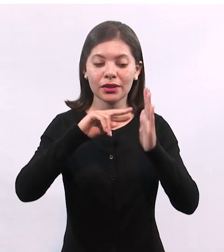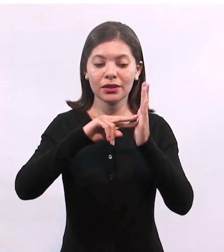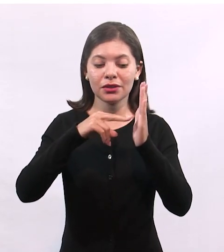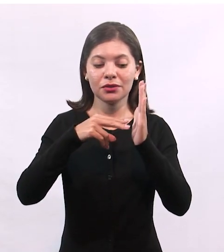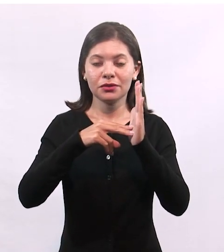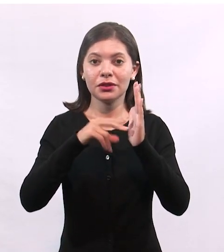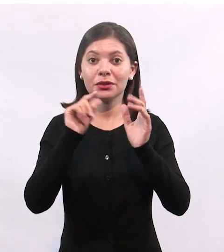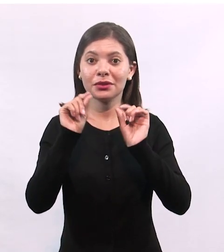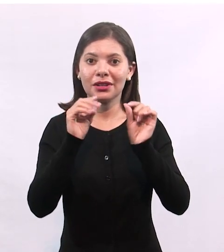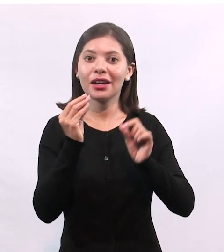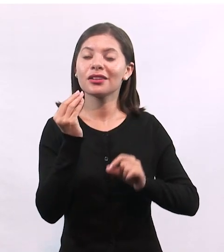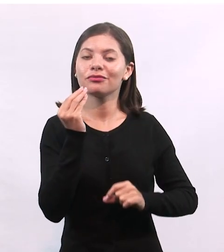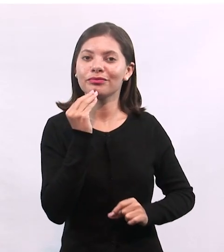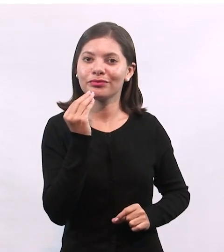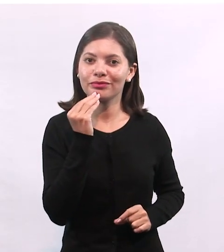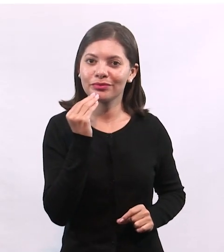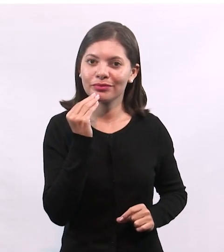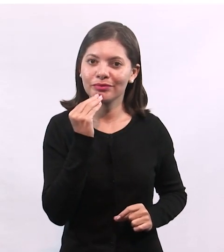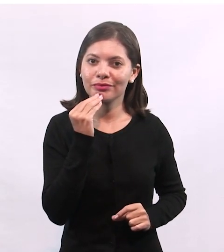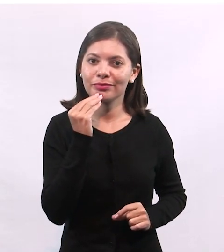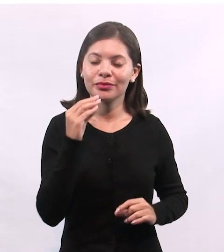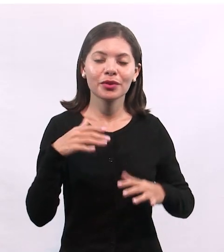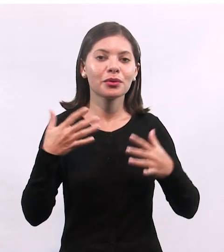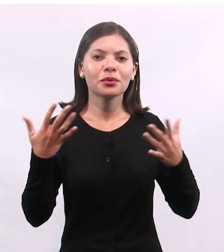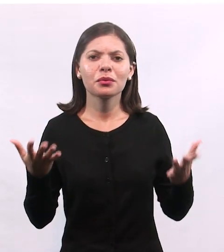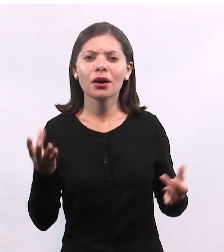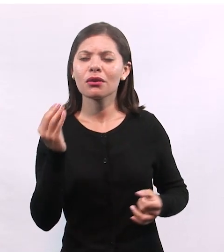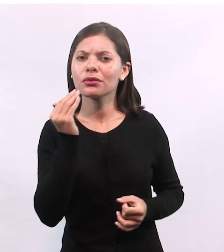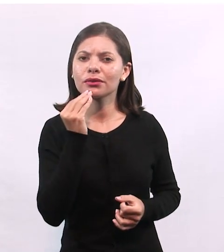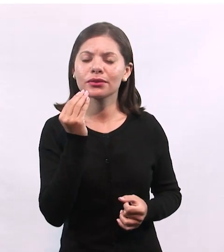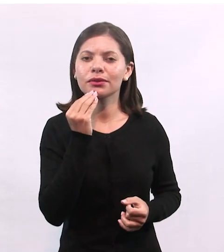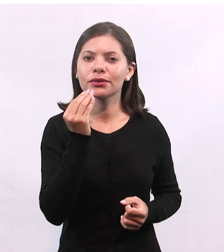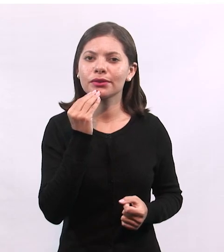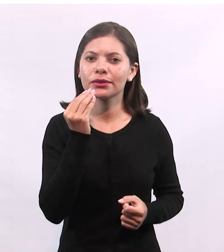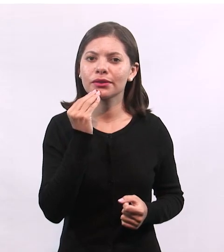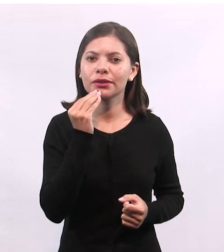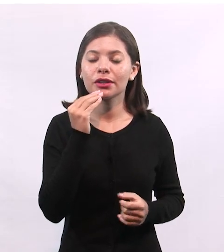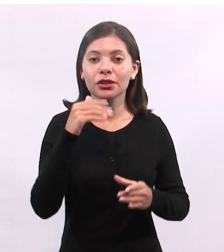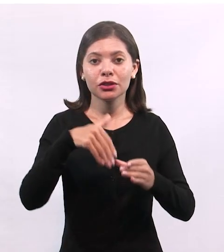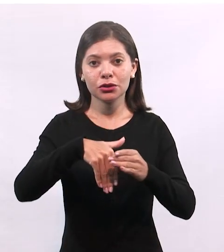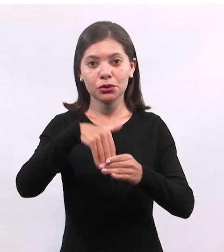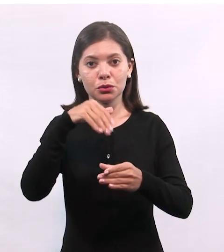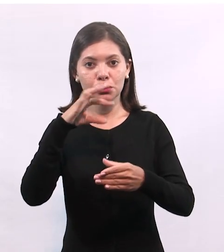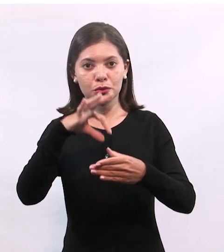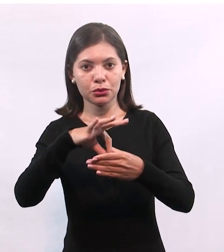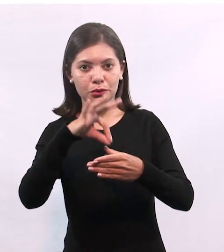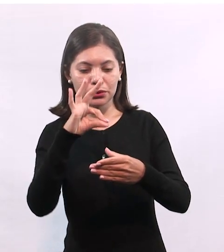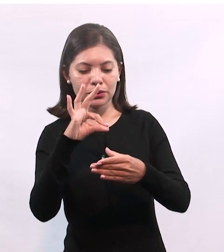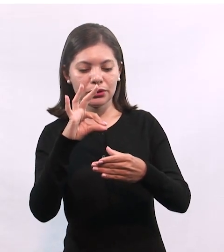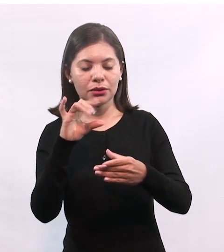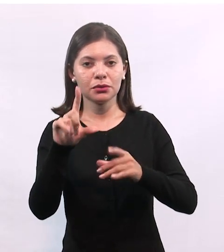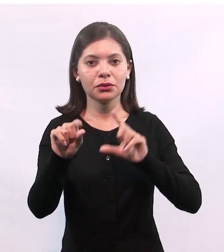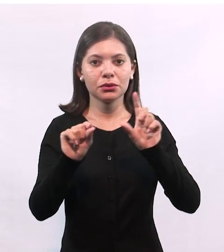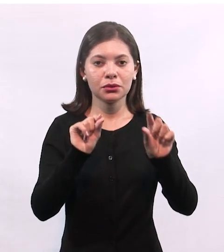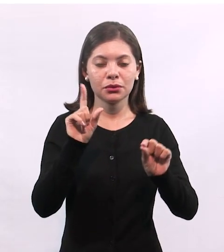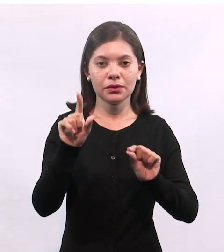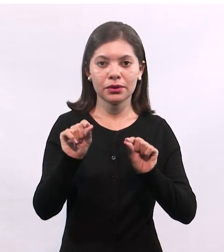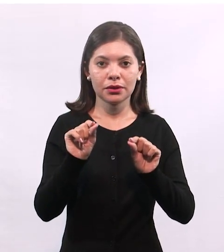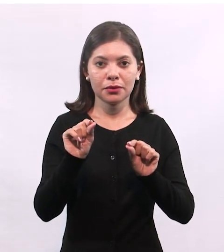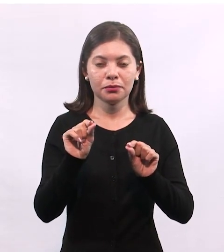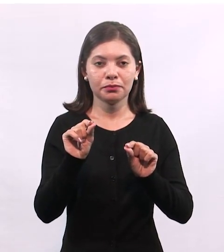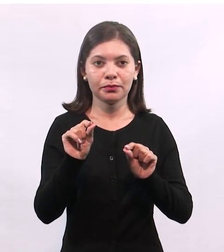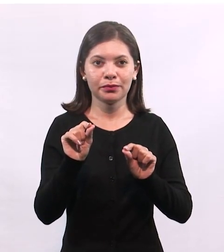traduz a probabilidade com a chance qual a chance de um sorteios escolhemos dentro